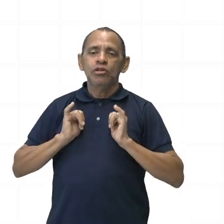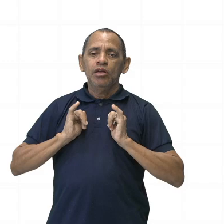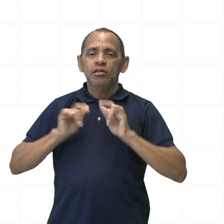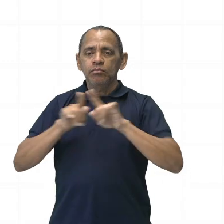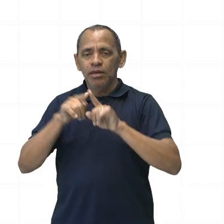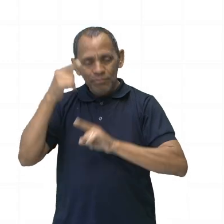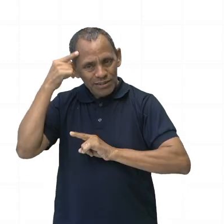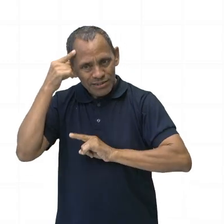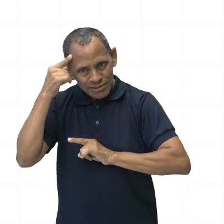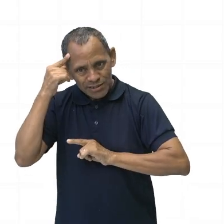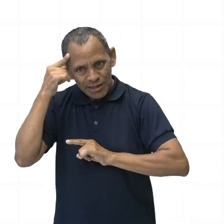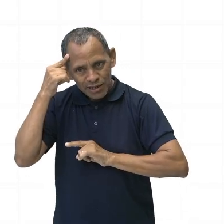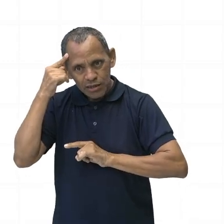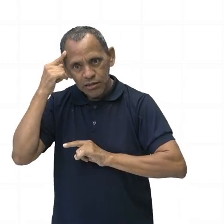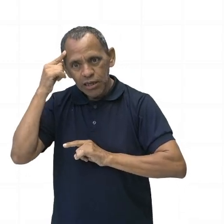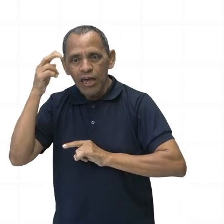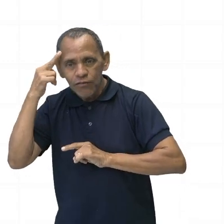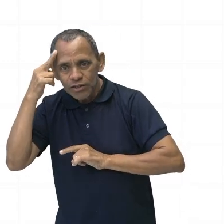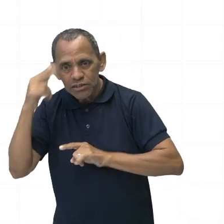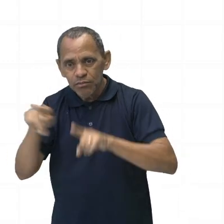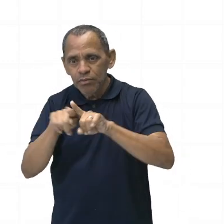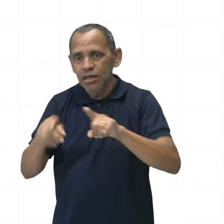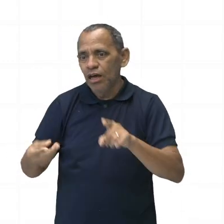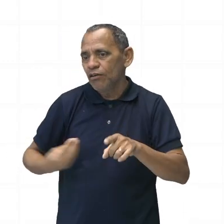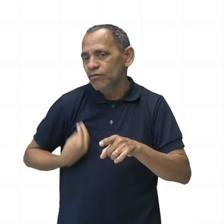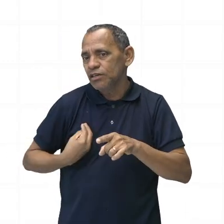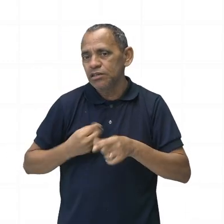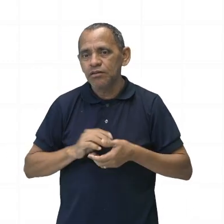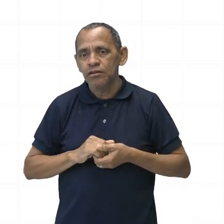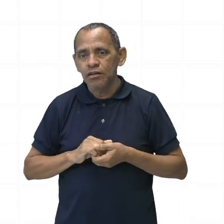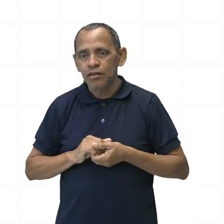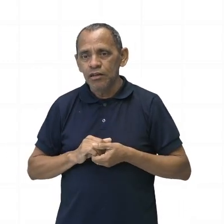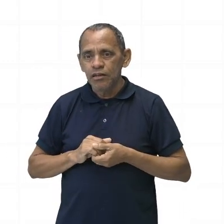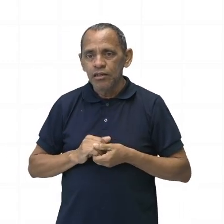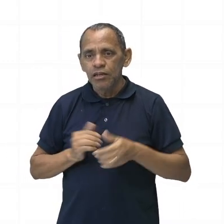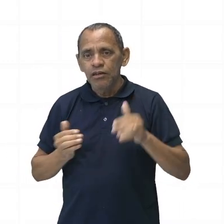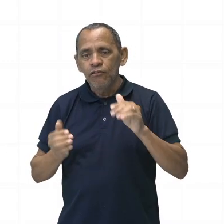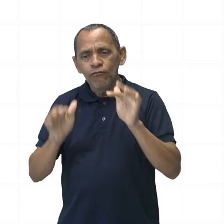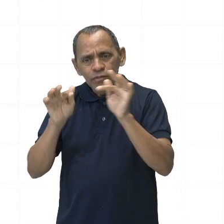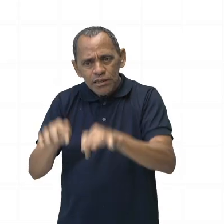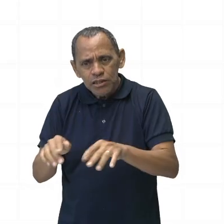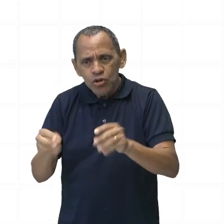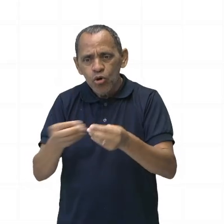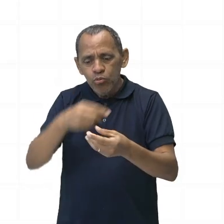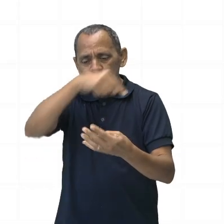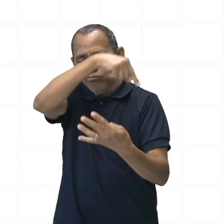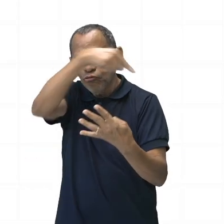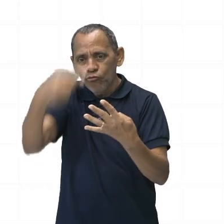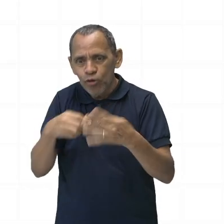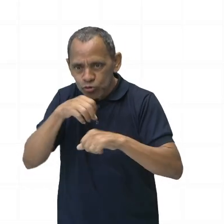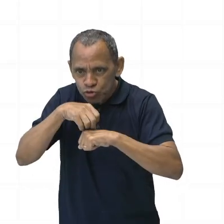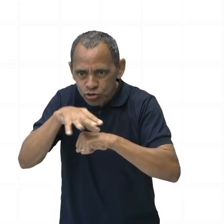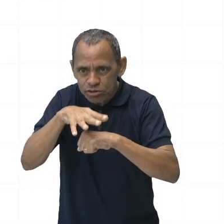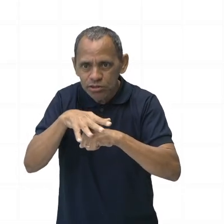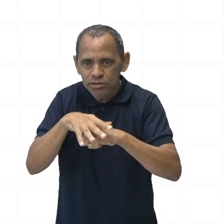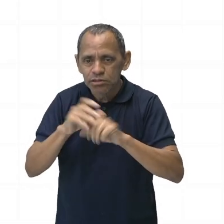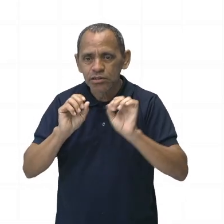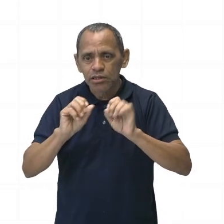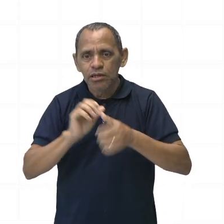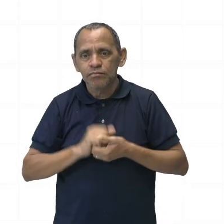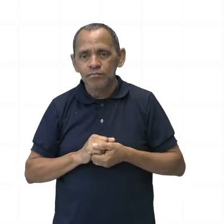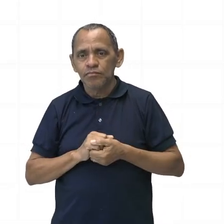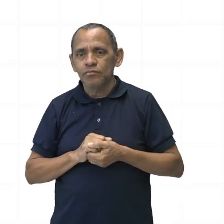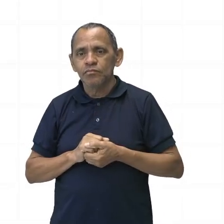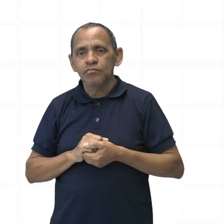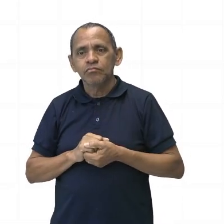vida. E aqui eu termino com 4 grandes dicas que foram 4 grandes mandamentos